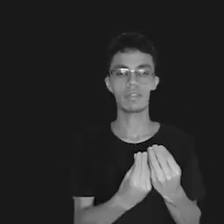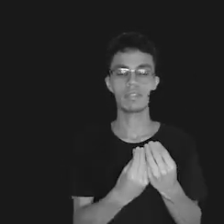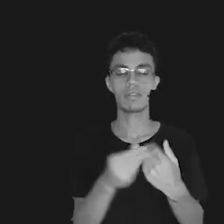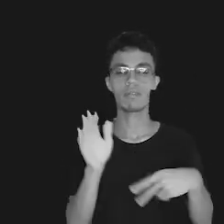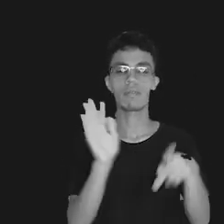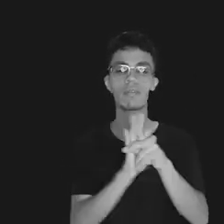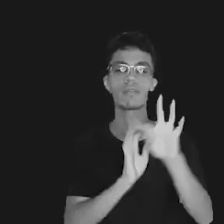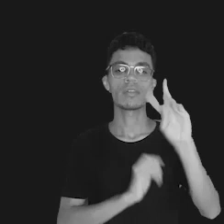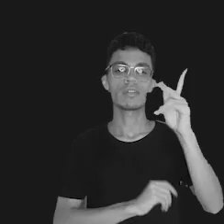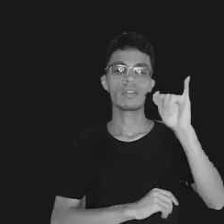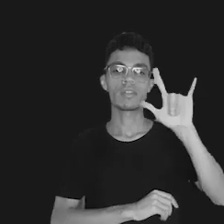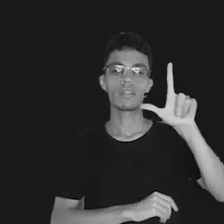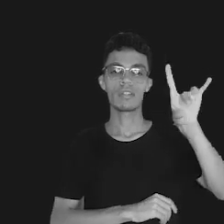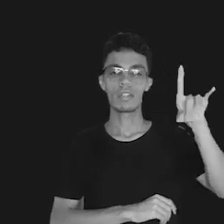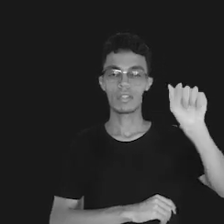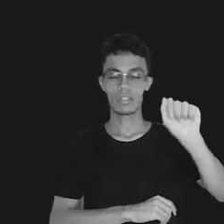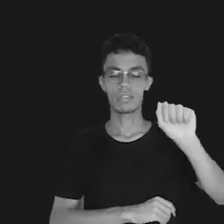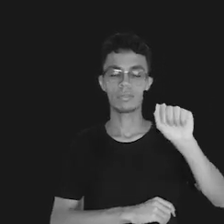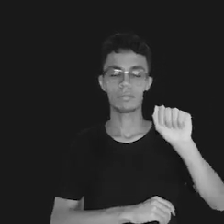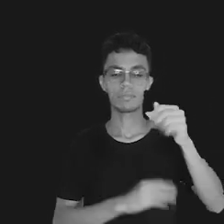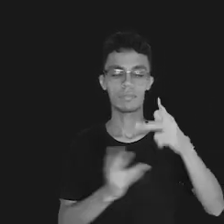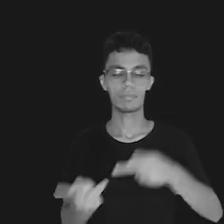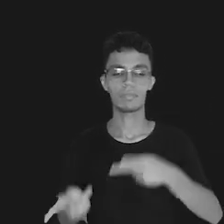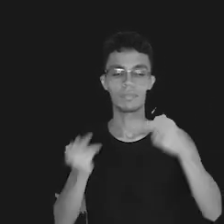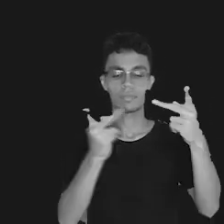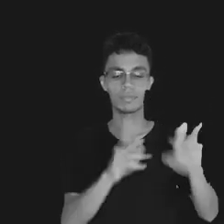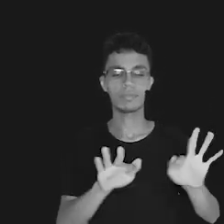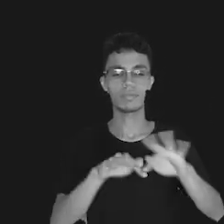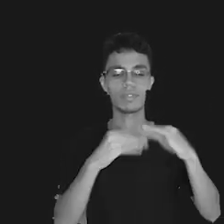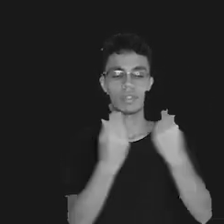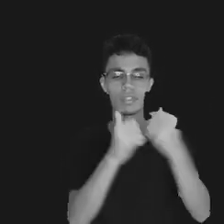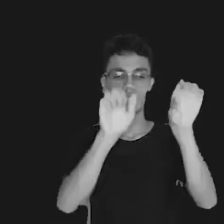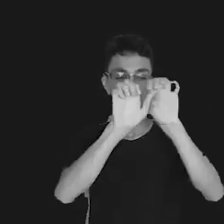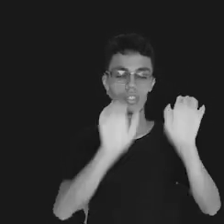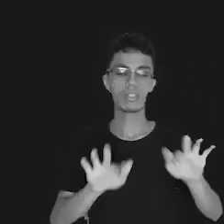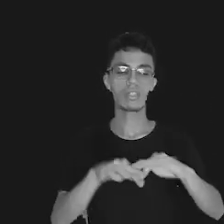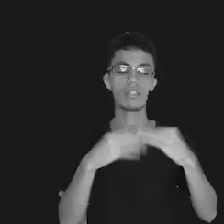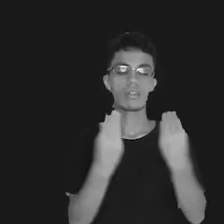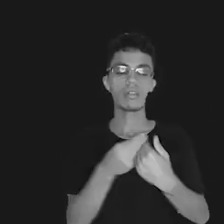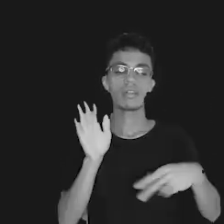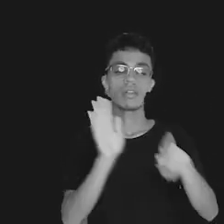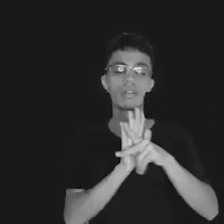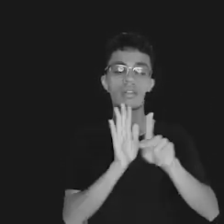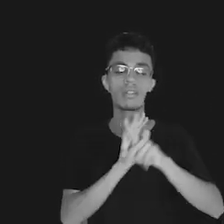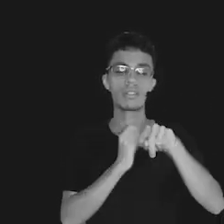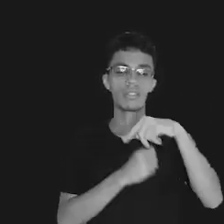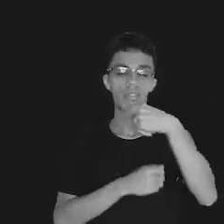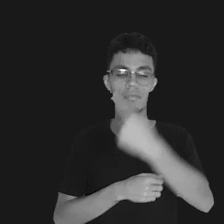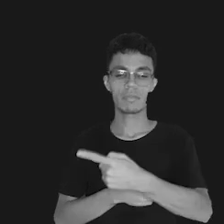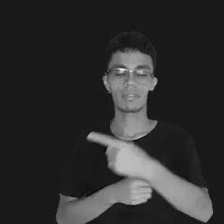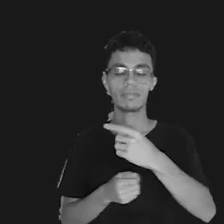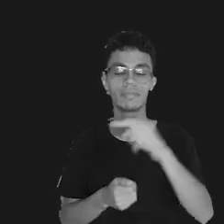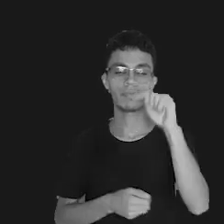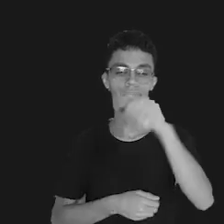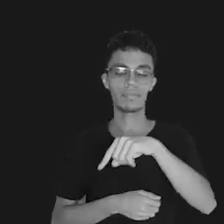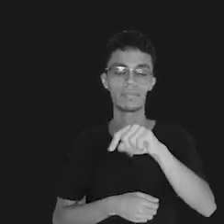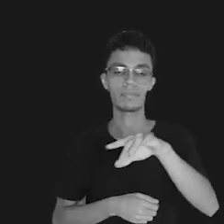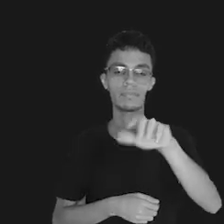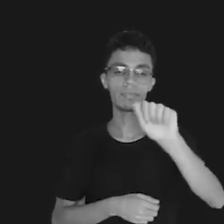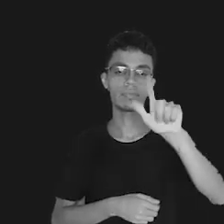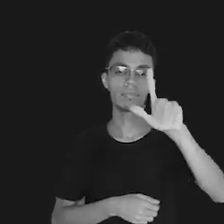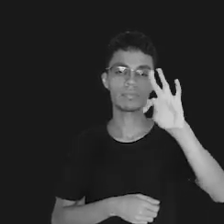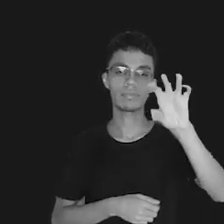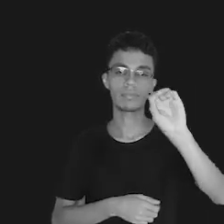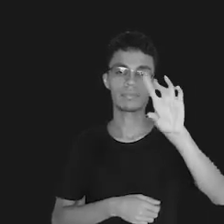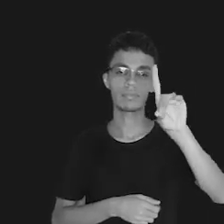Hilda, que coloca em cena a estrutura familiar. E aí a gente entra, né, de cara no Alto da Barca